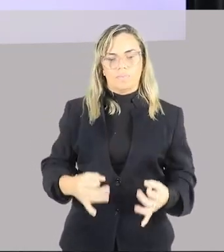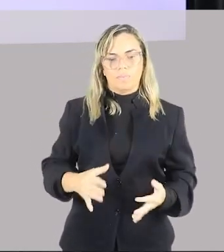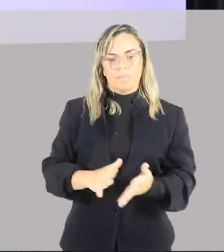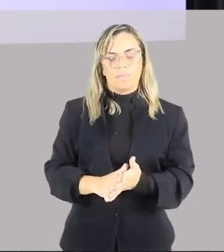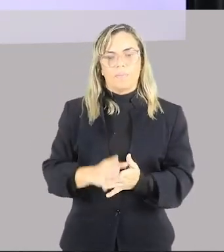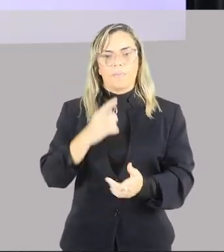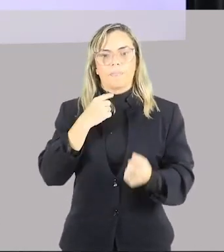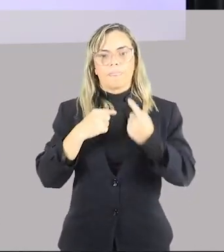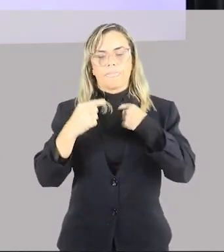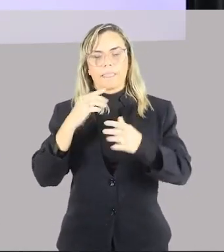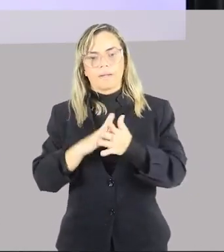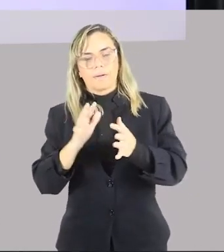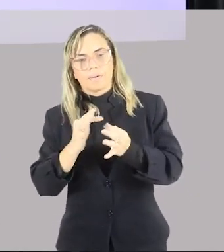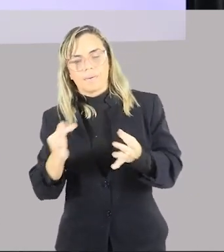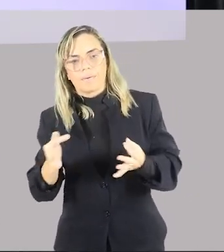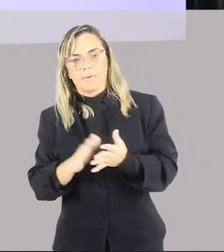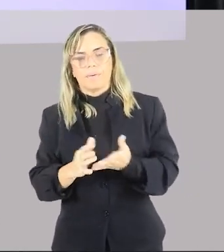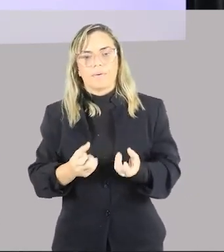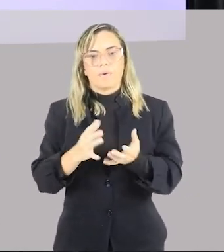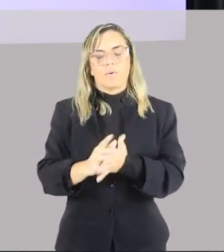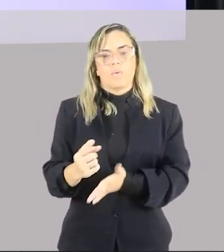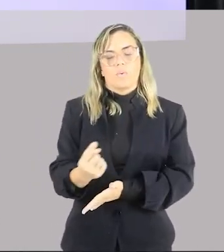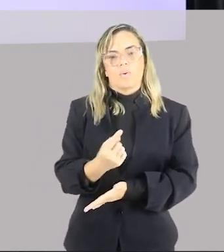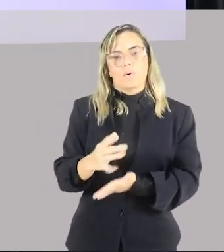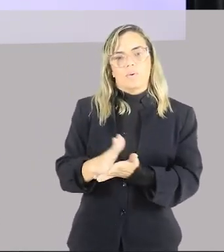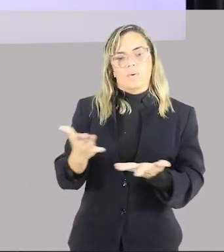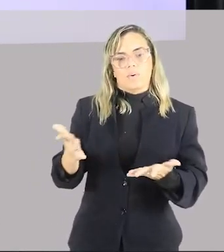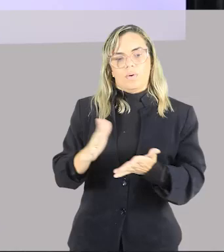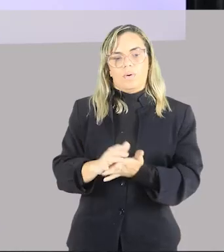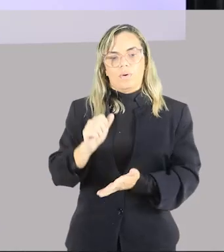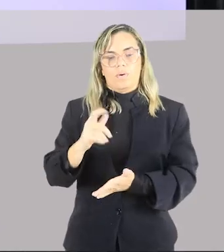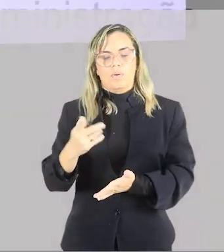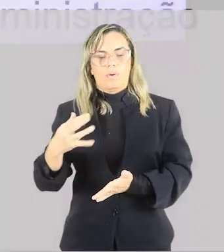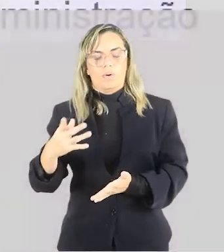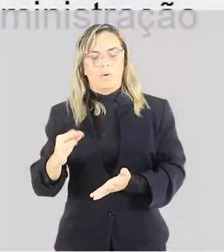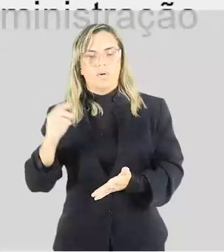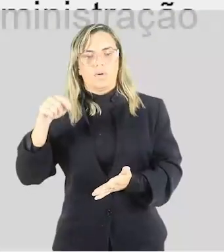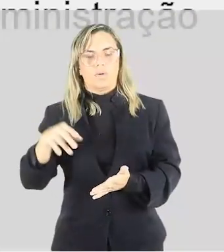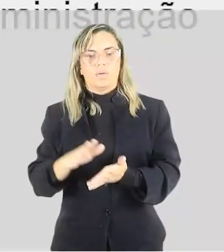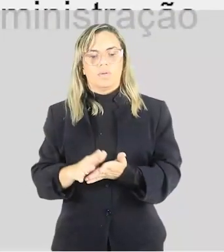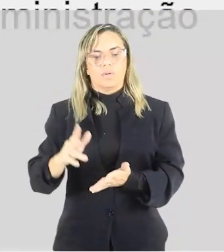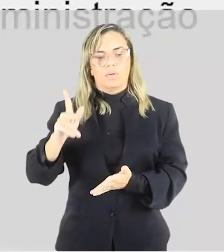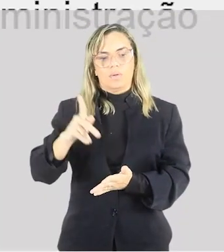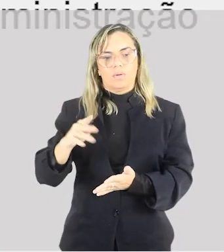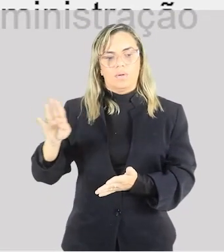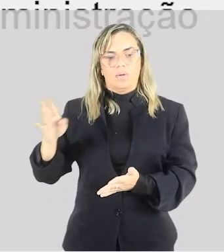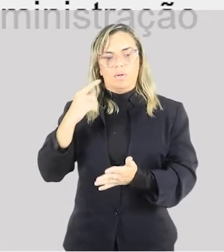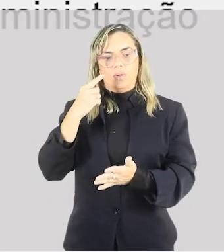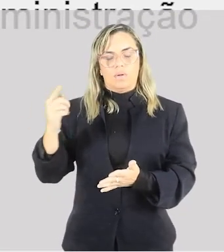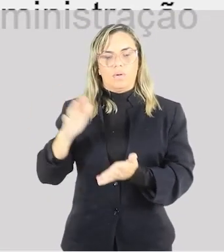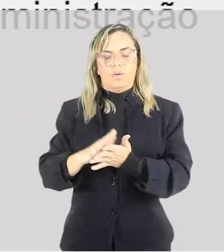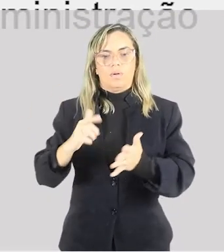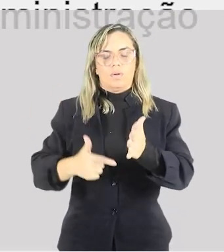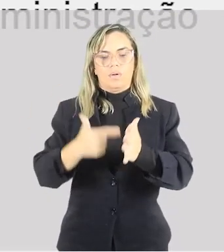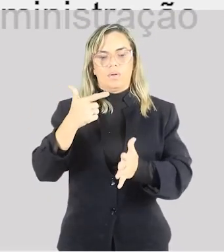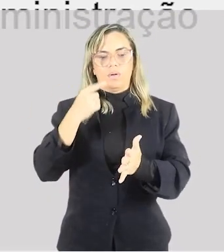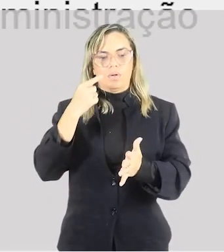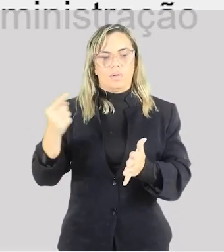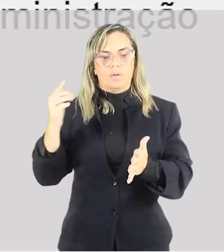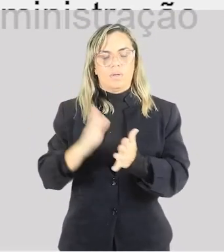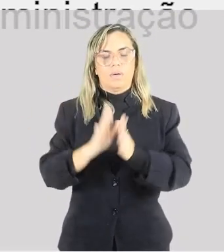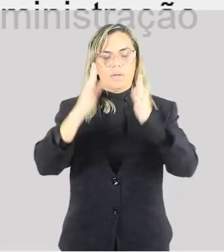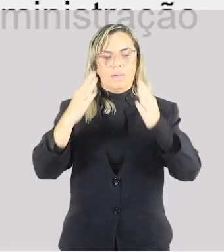vontade uníssona, expressa só por um agente ou só por um agente público. Numa segunda questão, também, eu vou analisar os